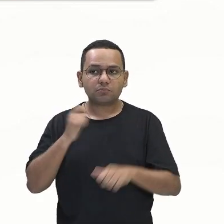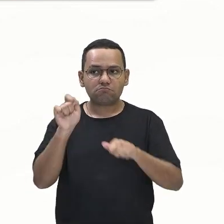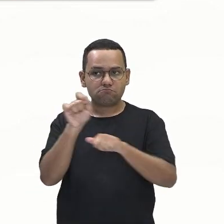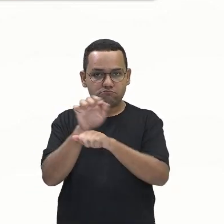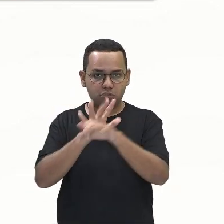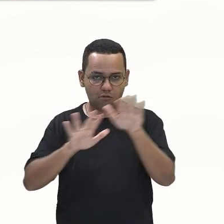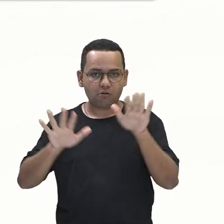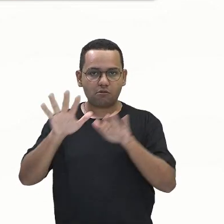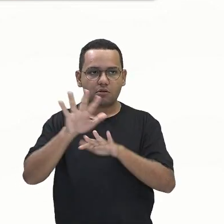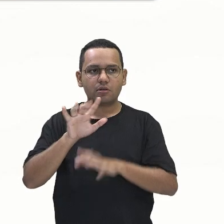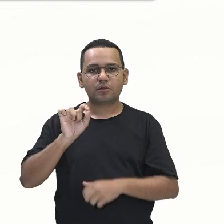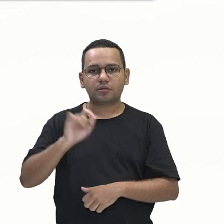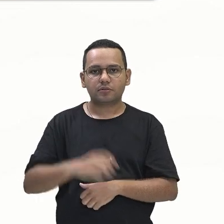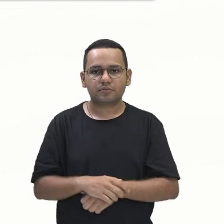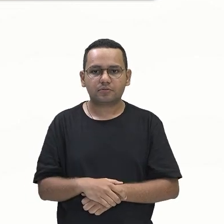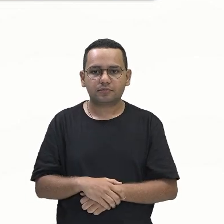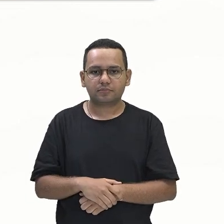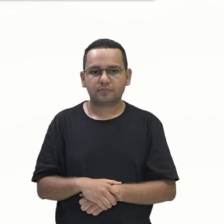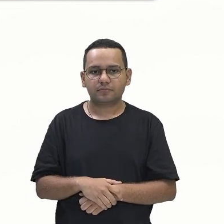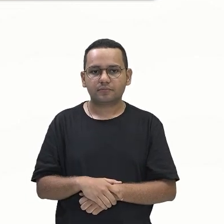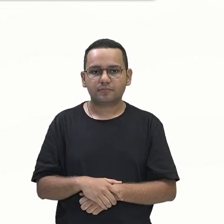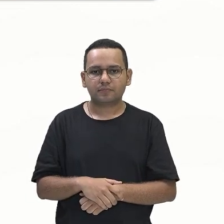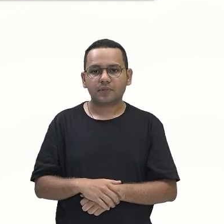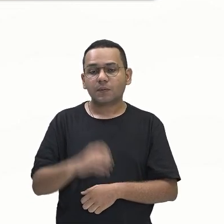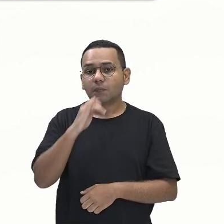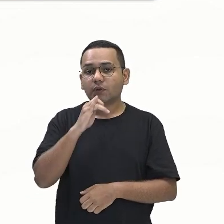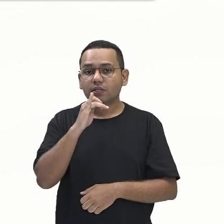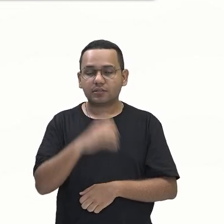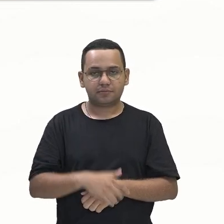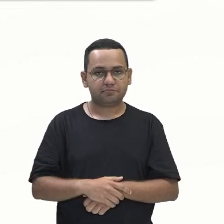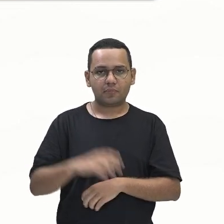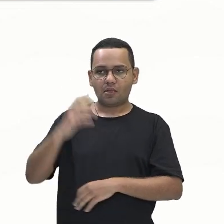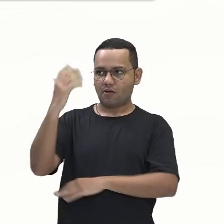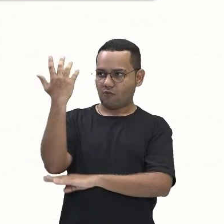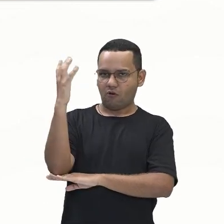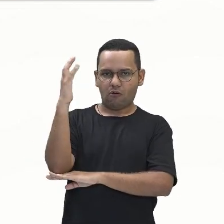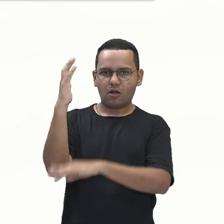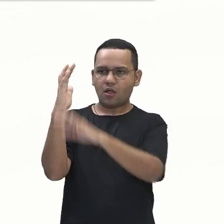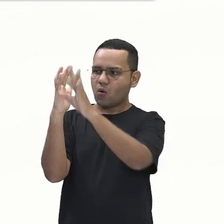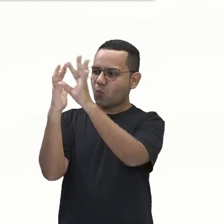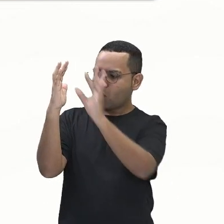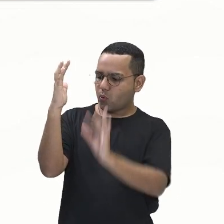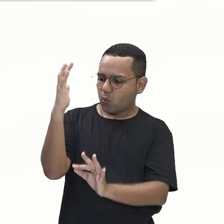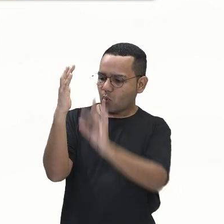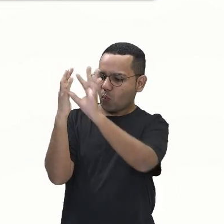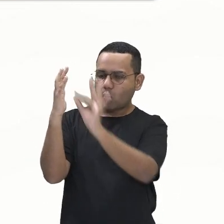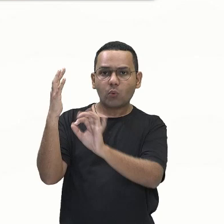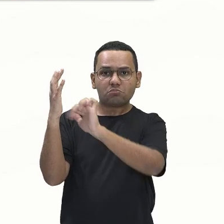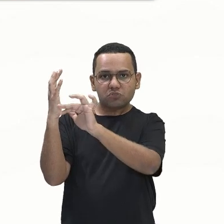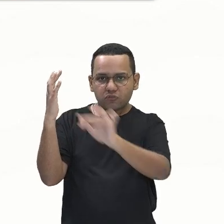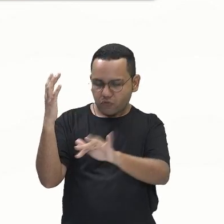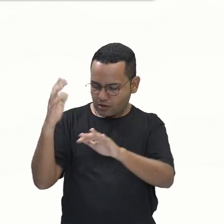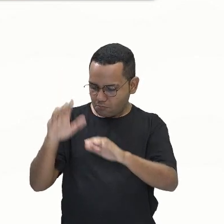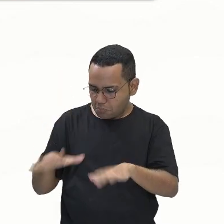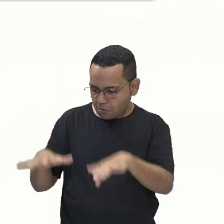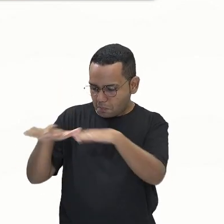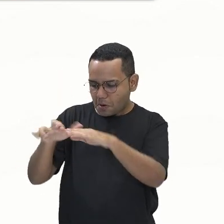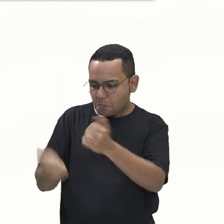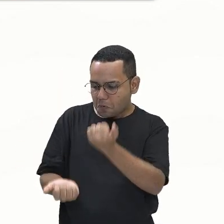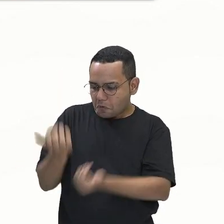desde a queimada de folhas no quintal, aquela produção de fumaça, poluição urbana